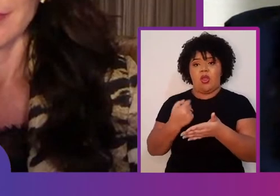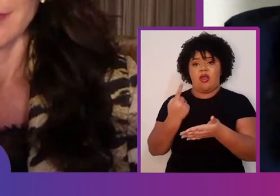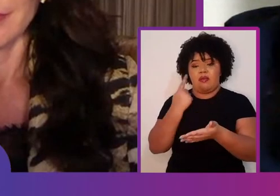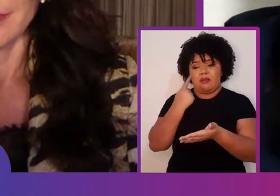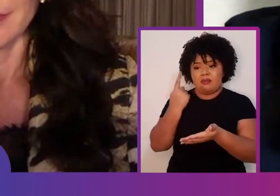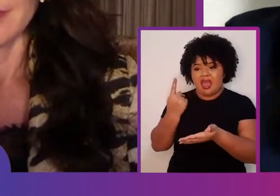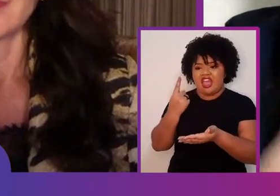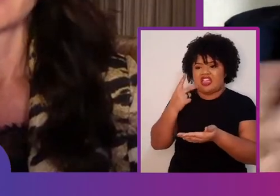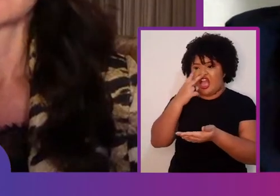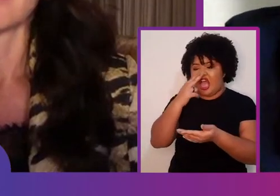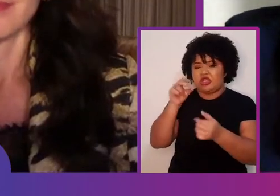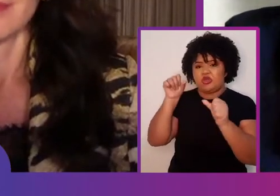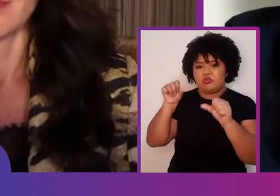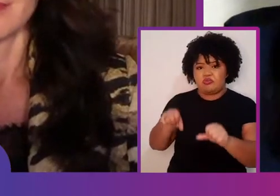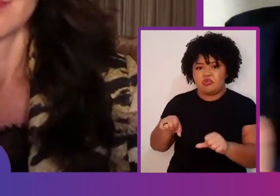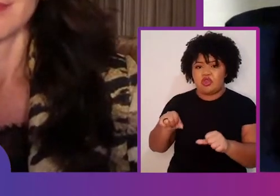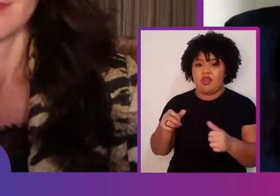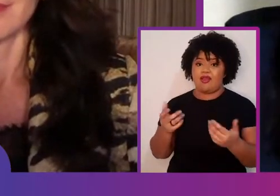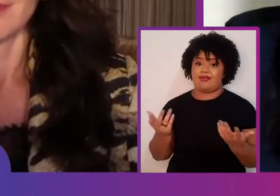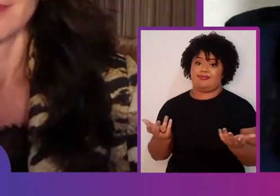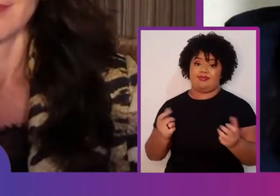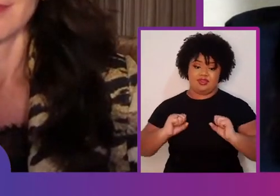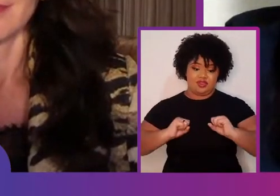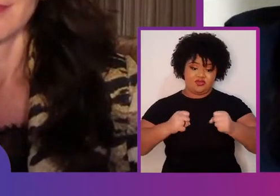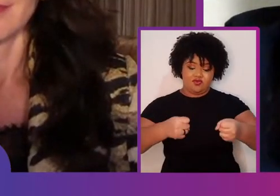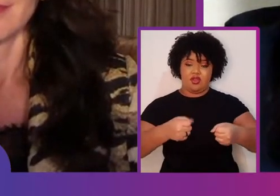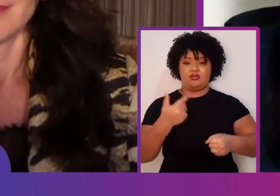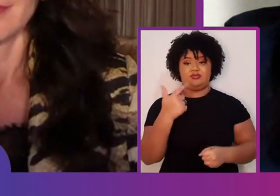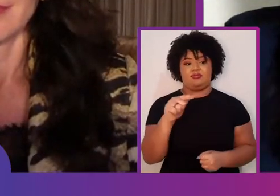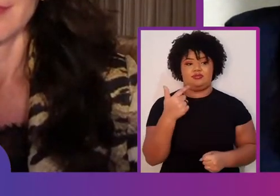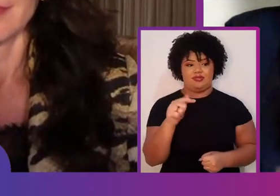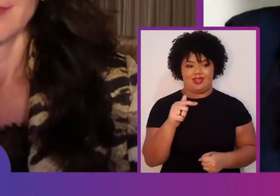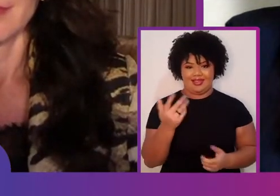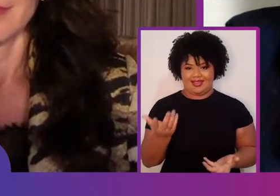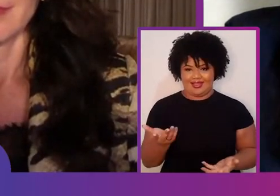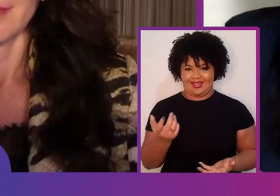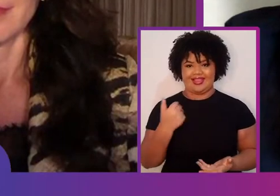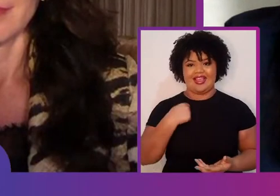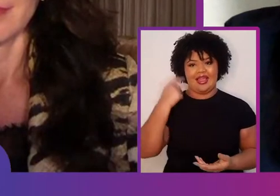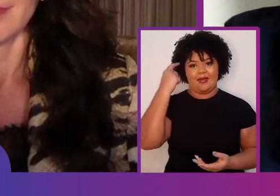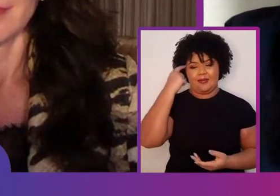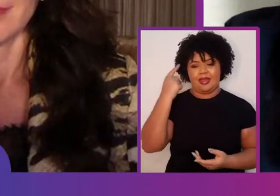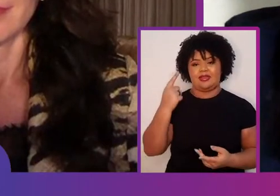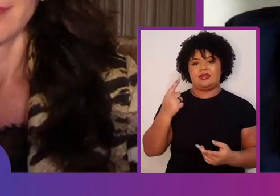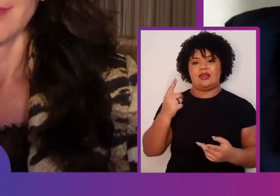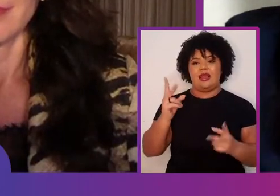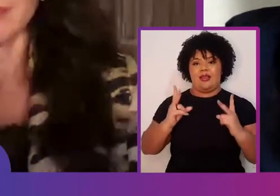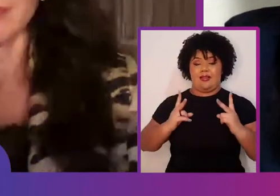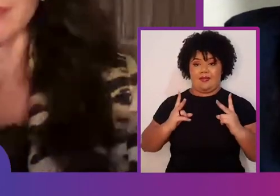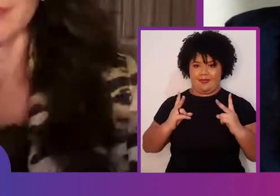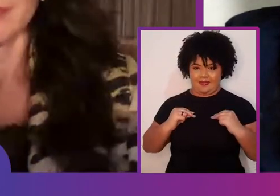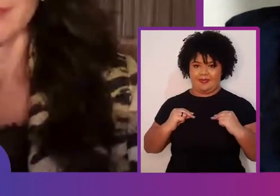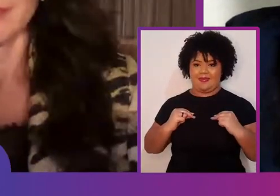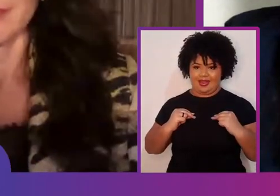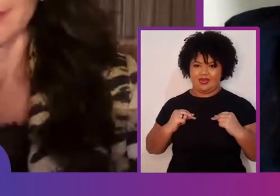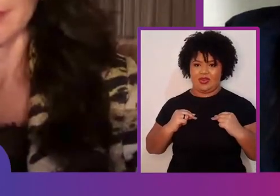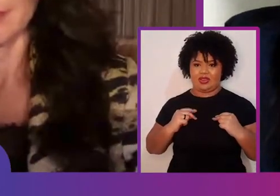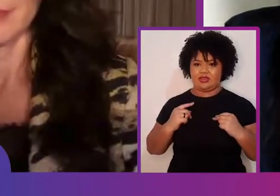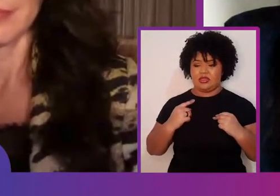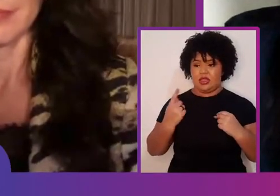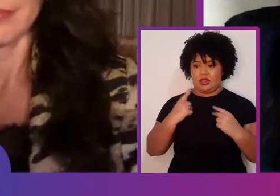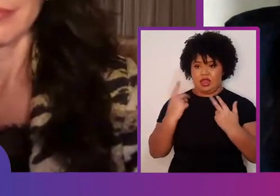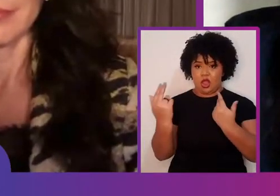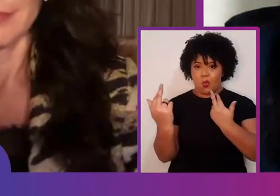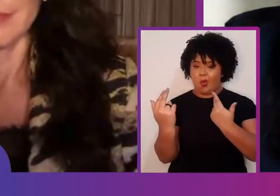se esforça. Que é a tal da meritocracia, né? Que eu vivo me debatendo com ela, porque se você não tem condições iguais, não dá para você querer